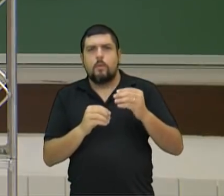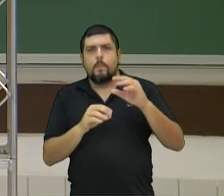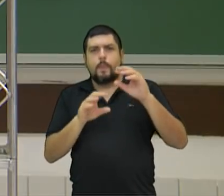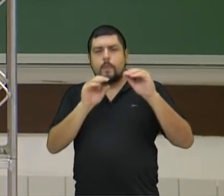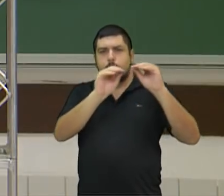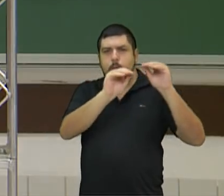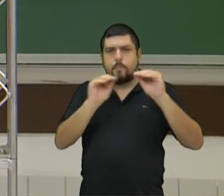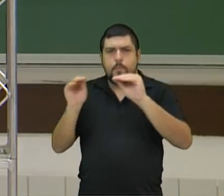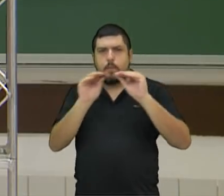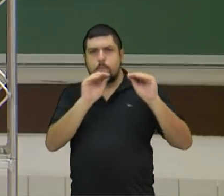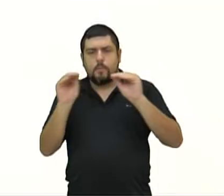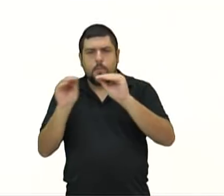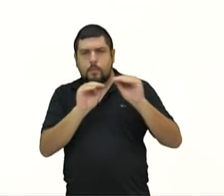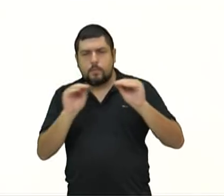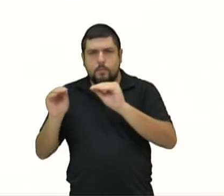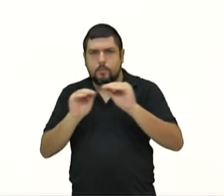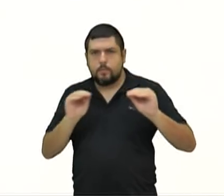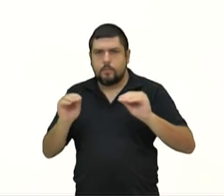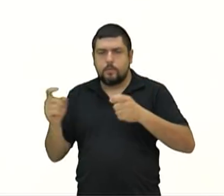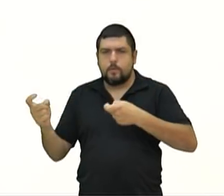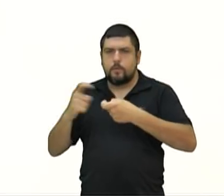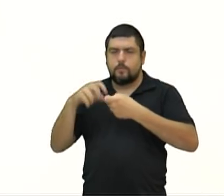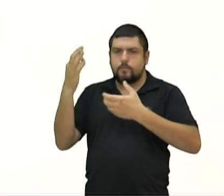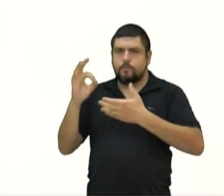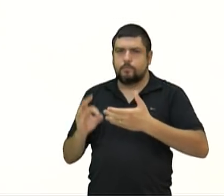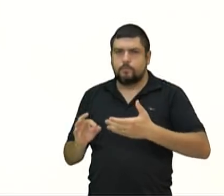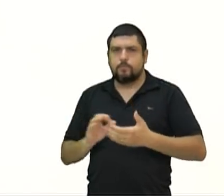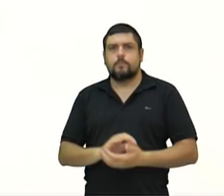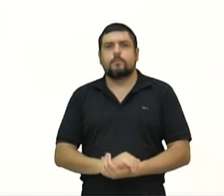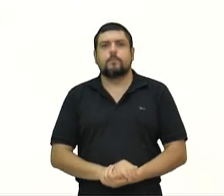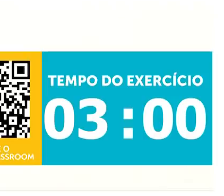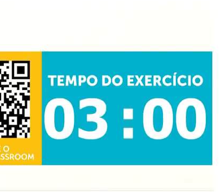2 e 2, tá? Já volto para mostrar como é que ficou.